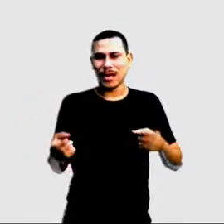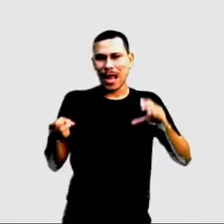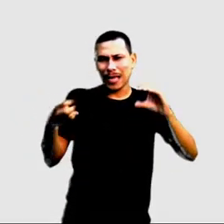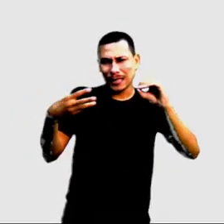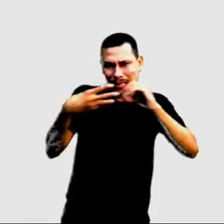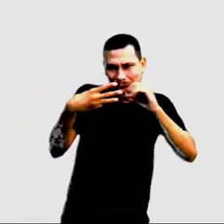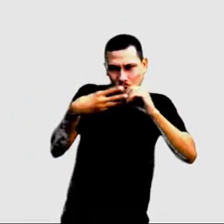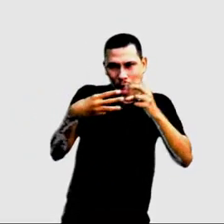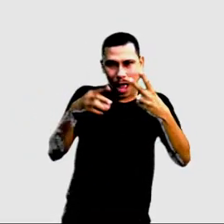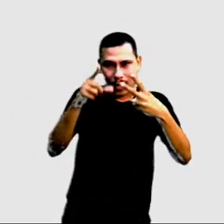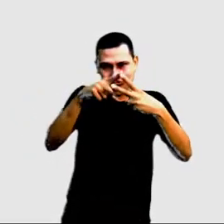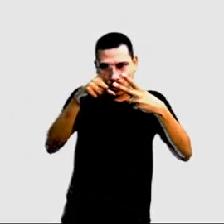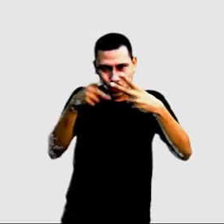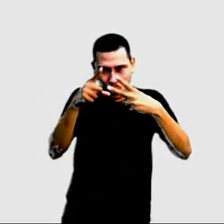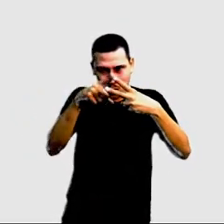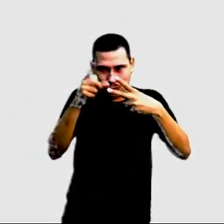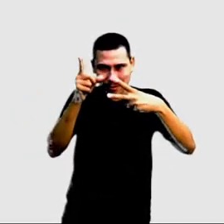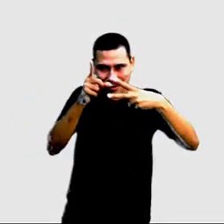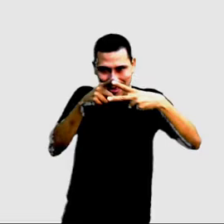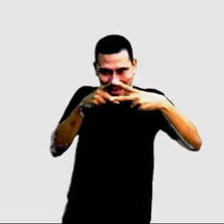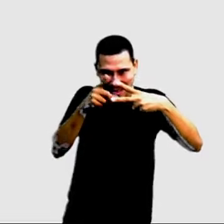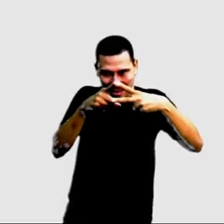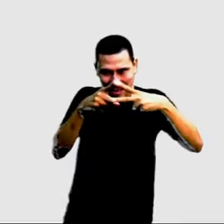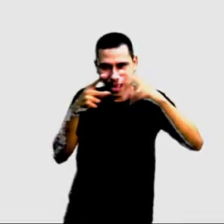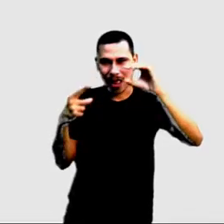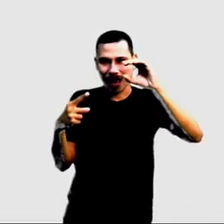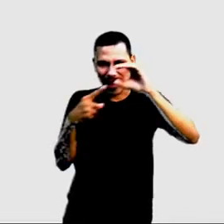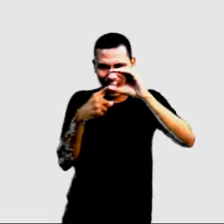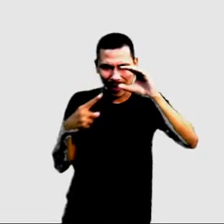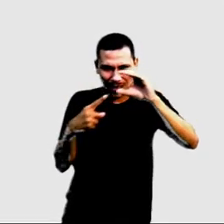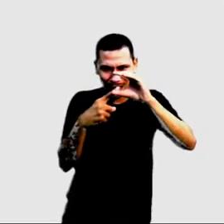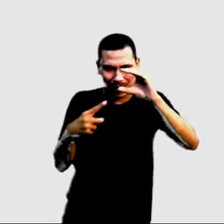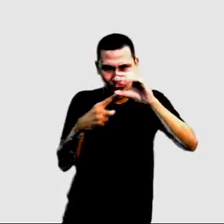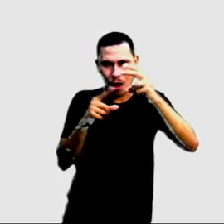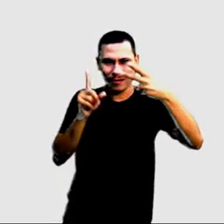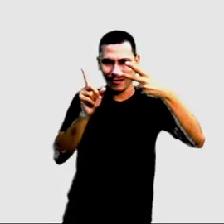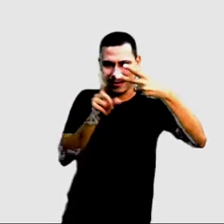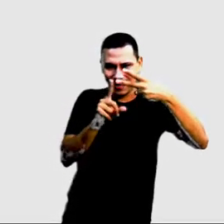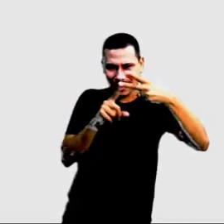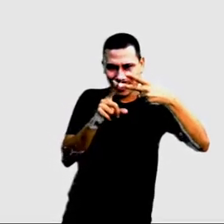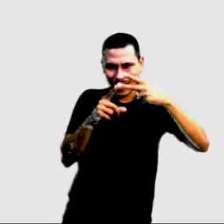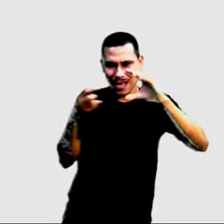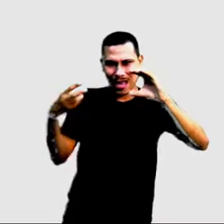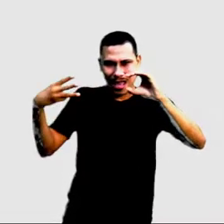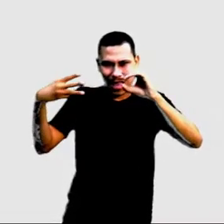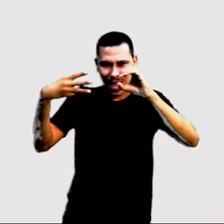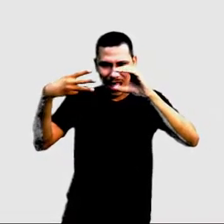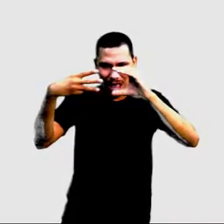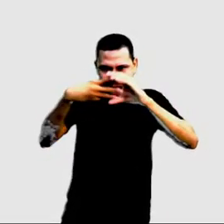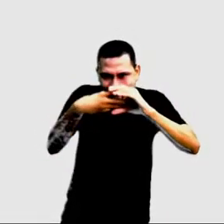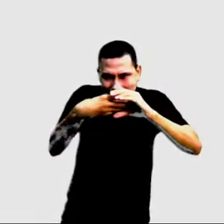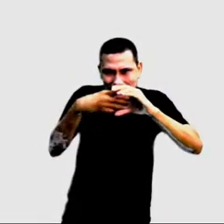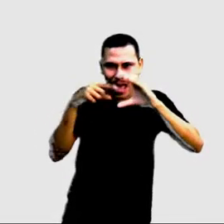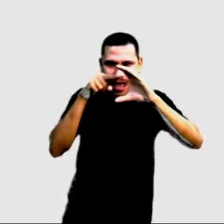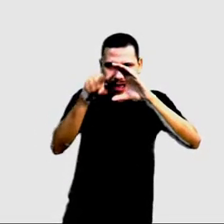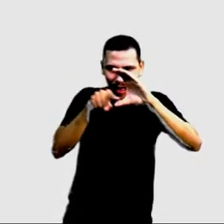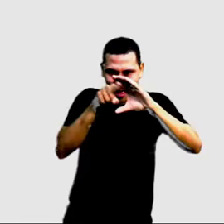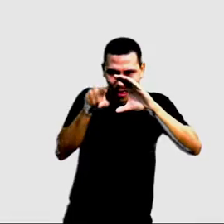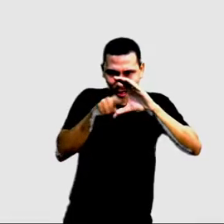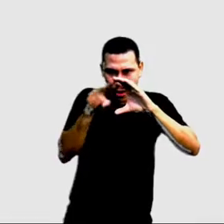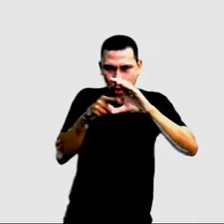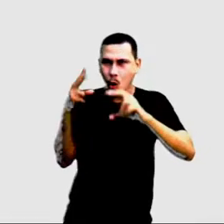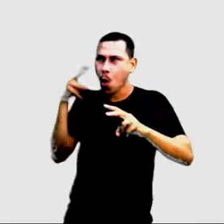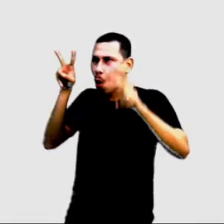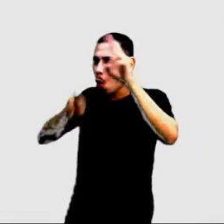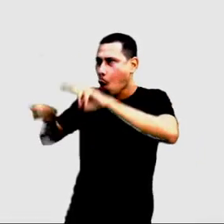células eucarióticas. Então, se você observar aí, temos a primeira célula, que ela tem menos coisa dentro dela. Ó.